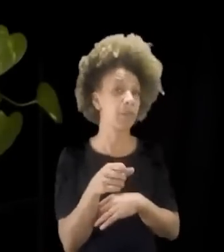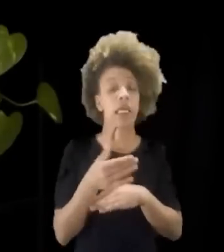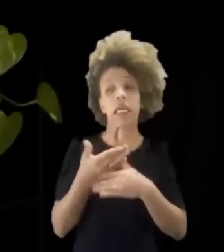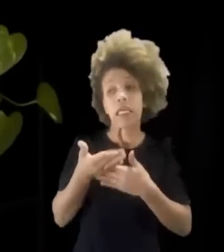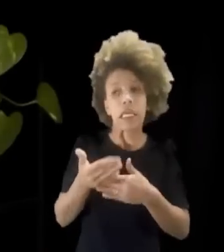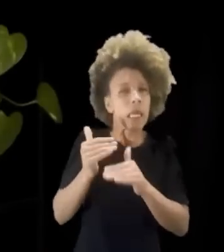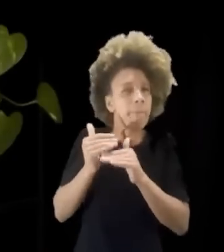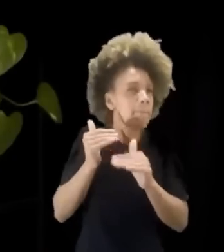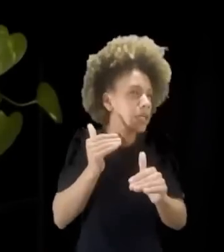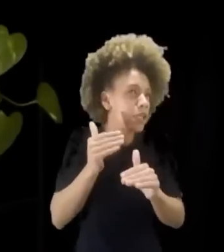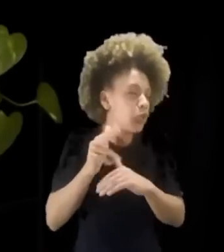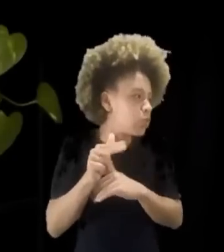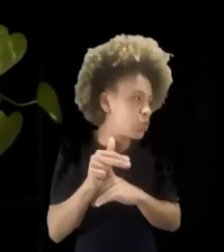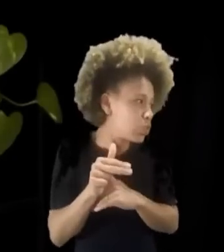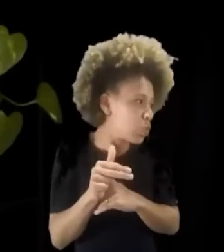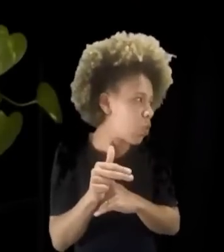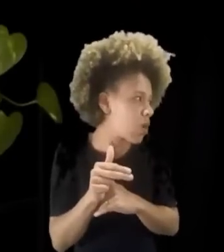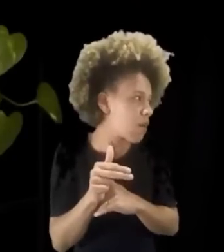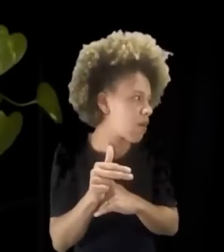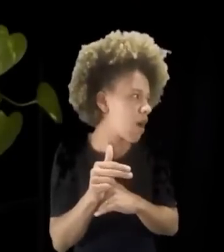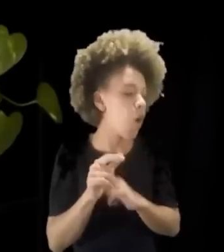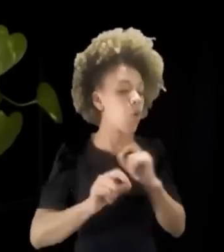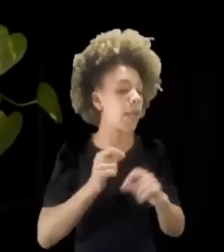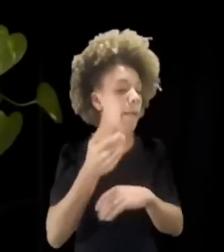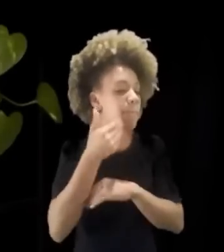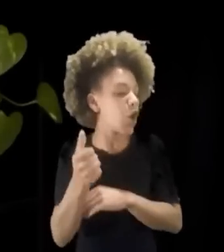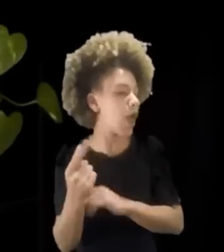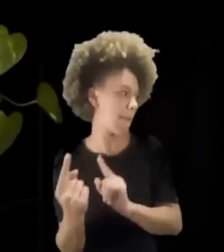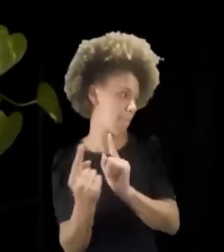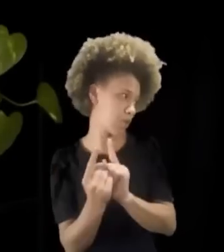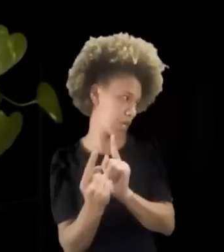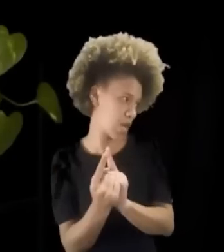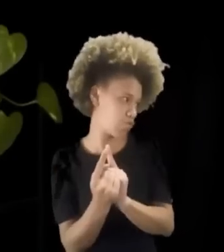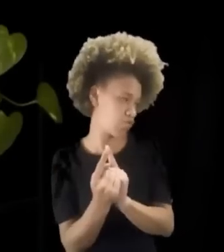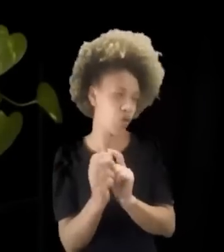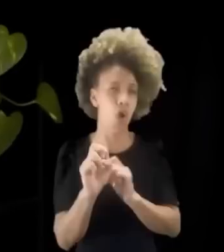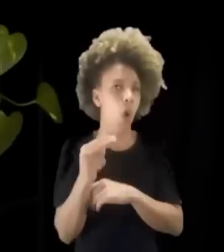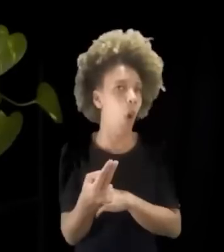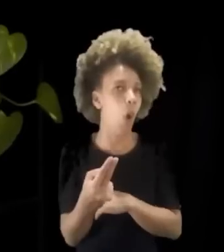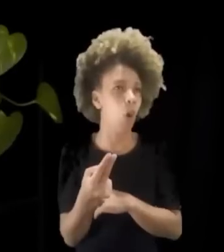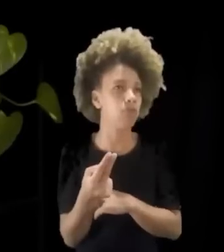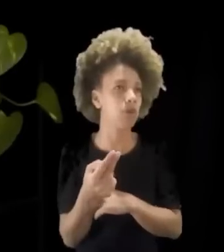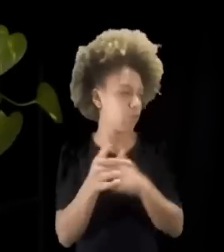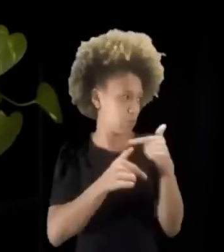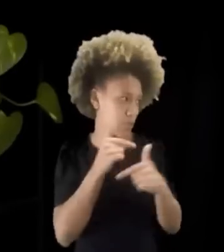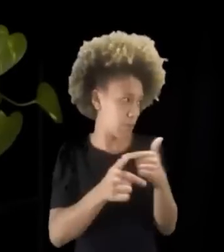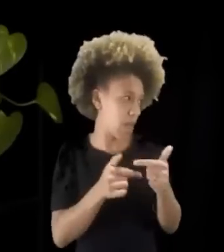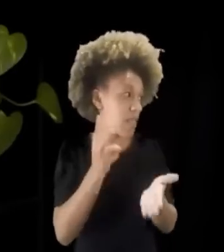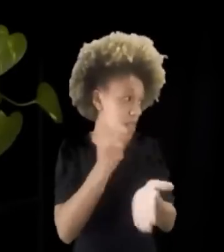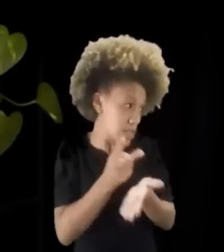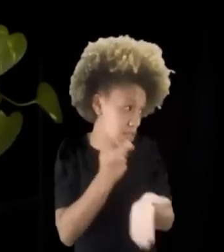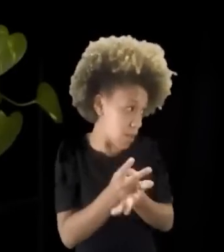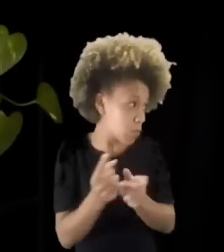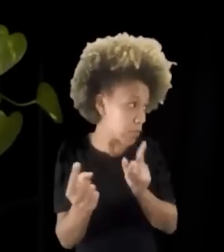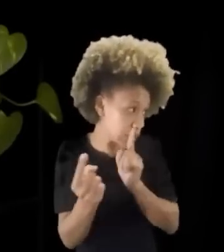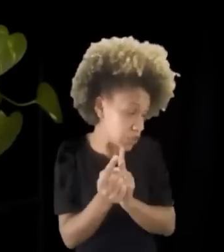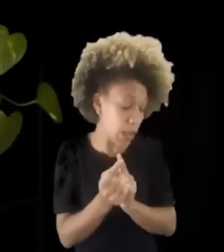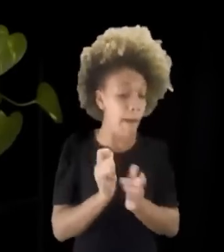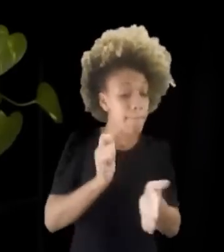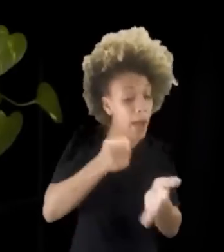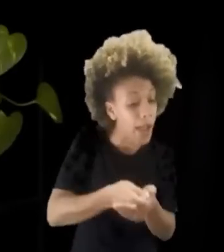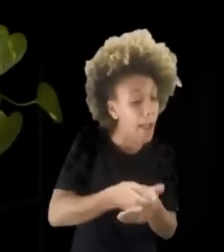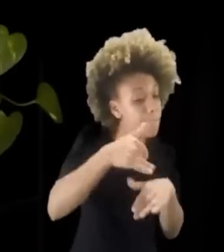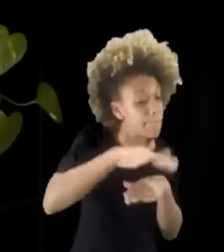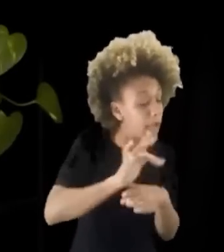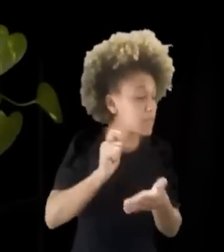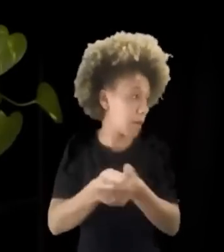esse padrão nunca tem a ver com vamos melhorar para o cliente para o para o trabalhador é sempre para o cliente o cliente vai pagar menos ou mais